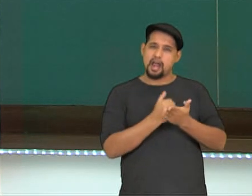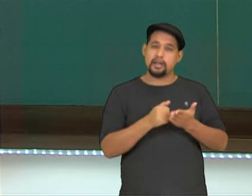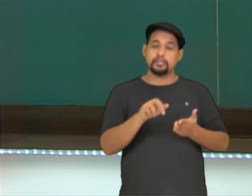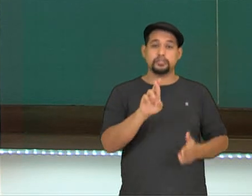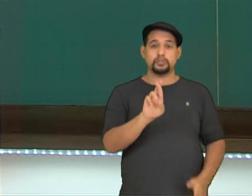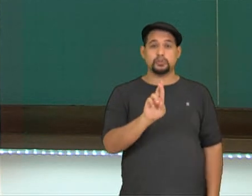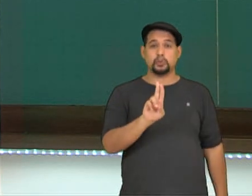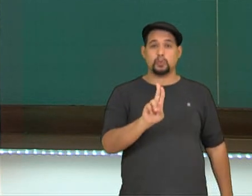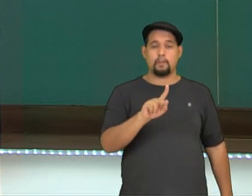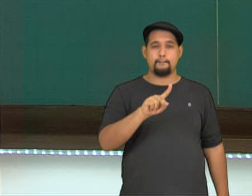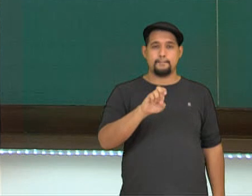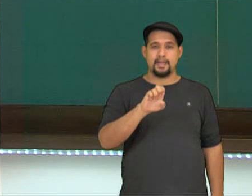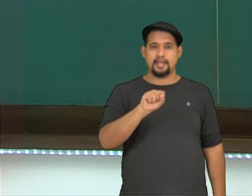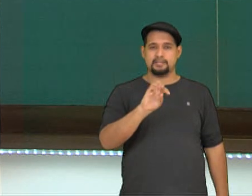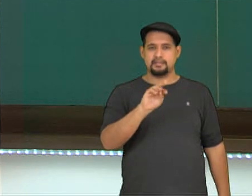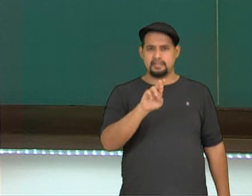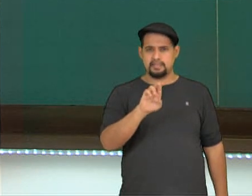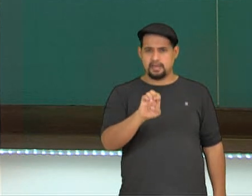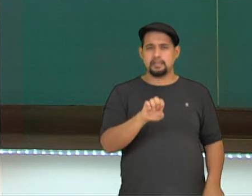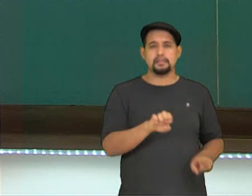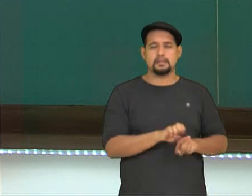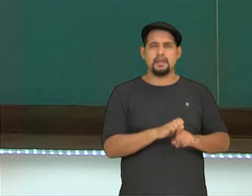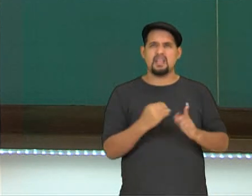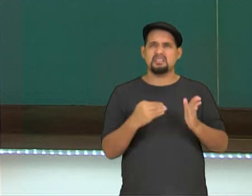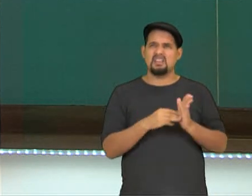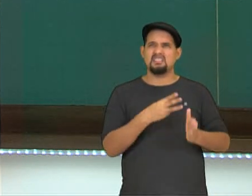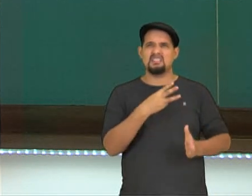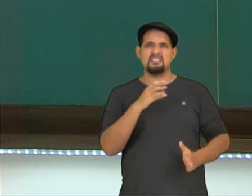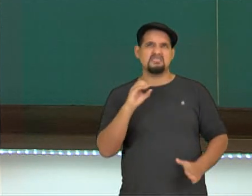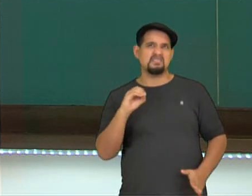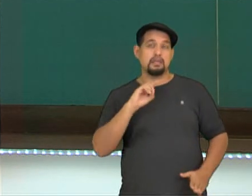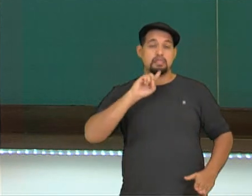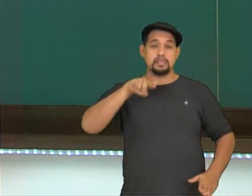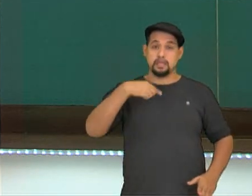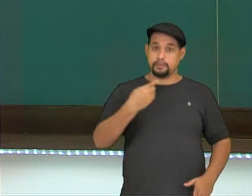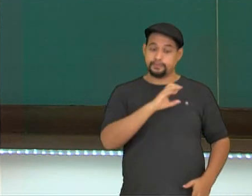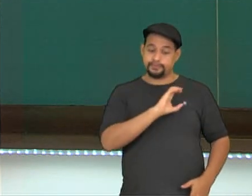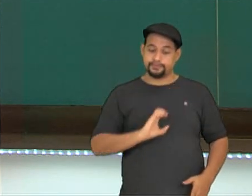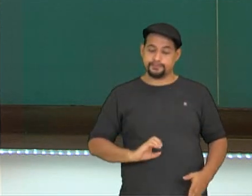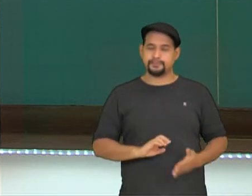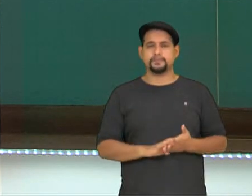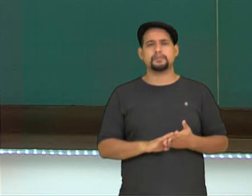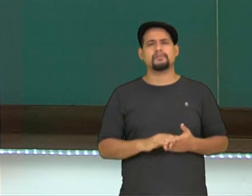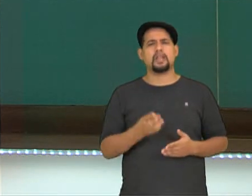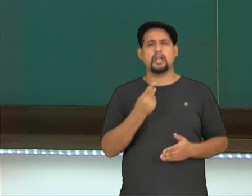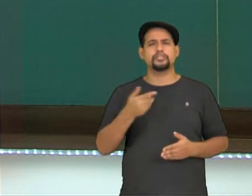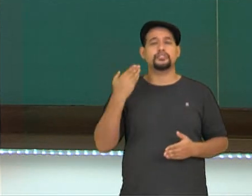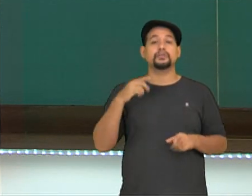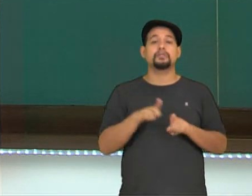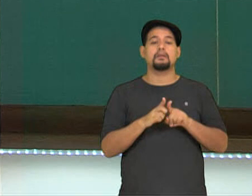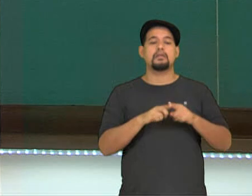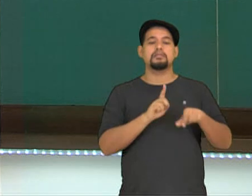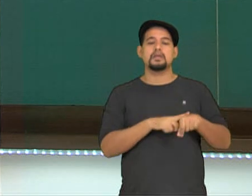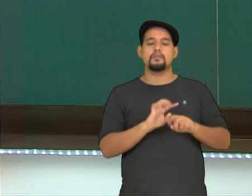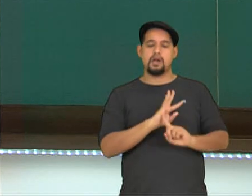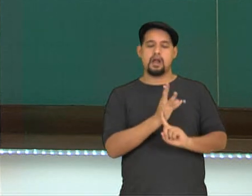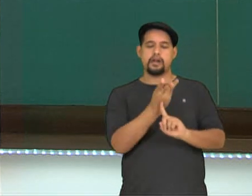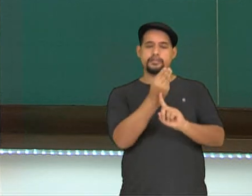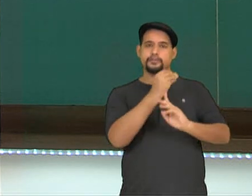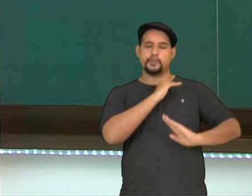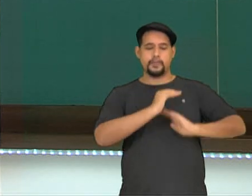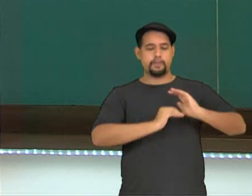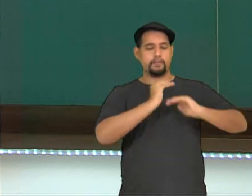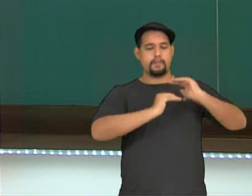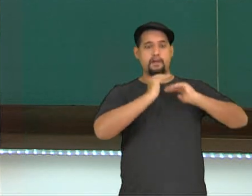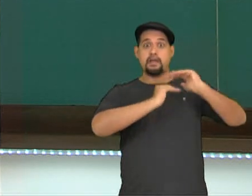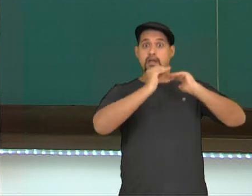da invenção da escrita. Da invenção da escrita até 300 d.C., esse período é chamado de Idade Antiga. E nesse período, a arte ela começou a se desenvolver um